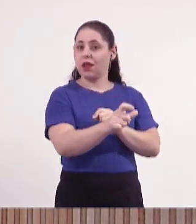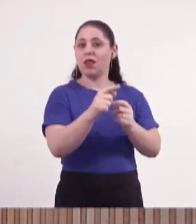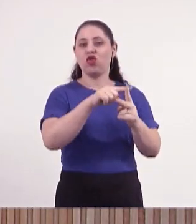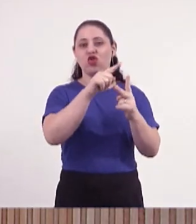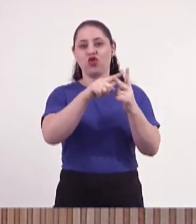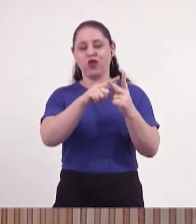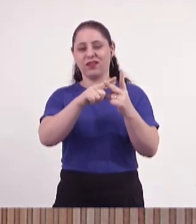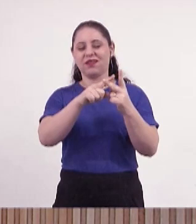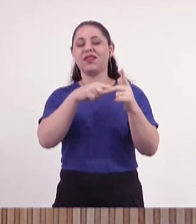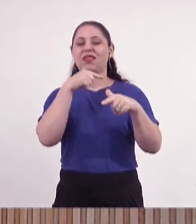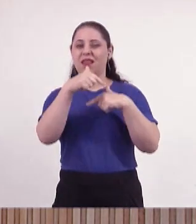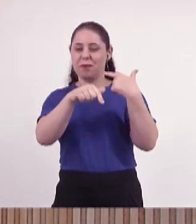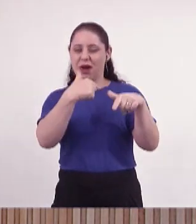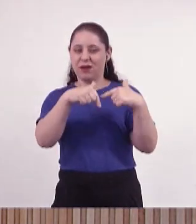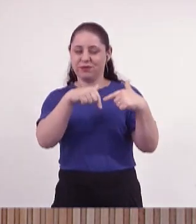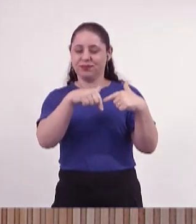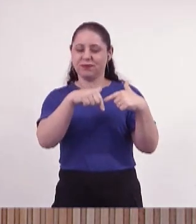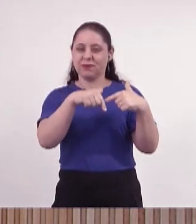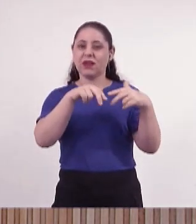fazendo